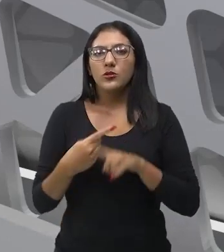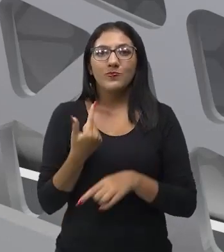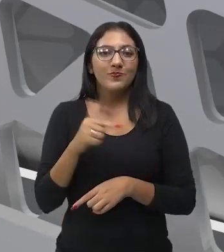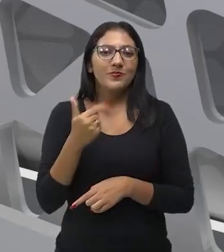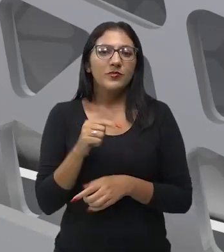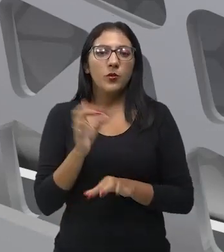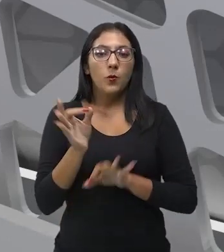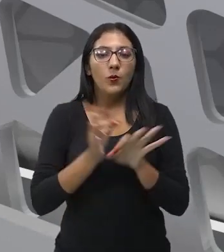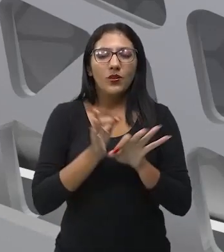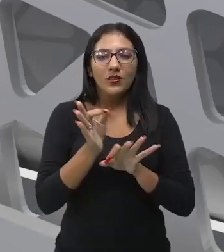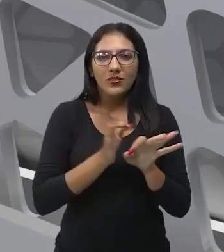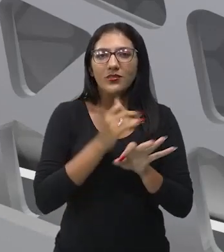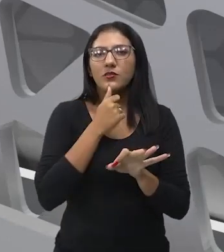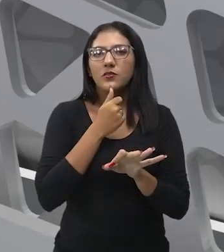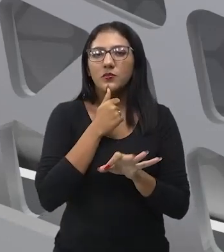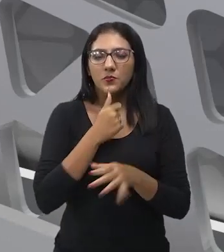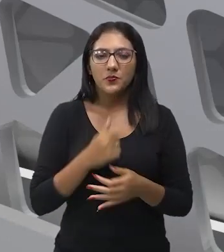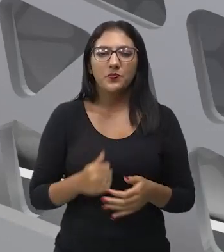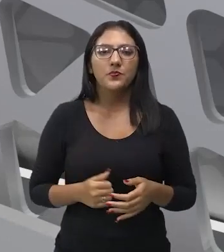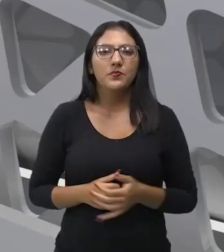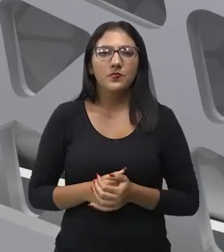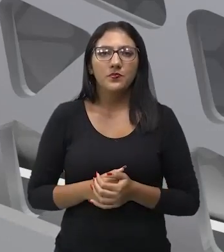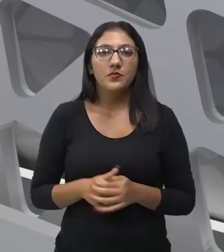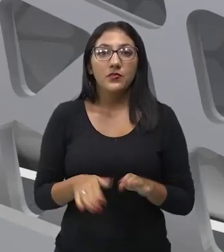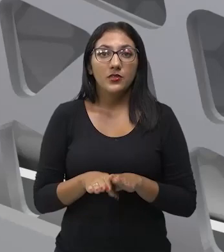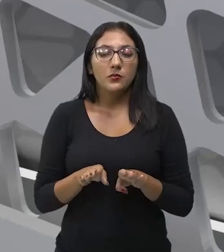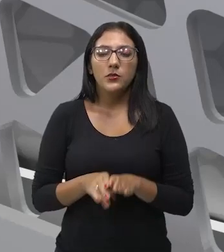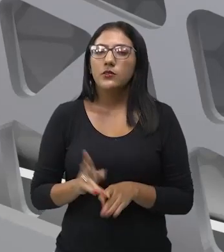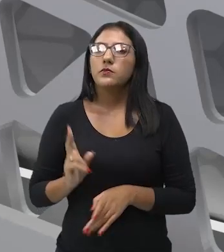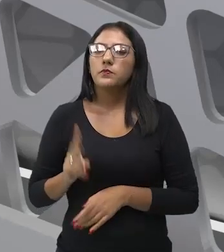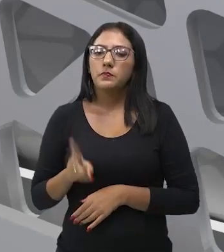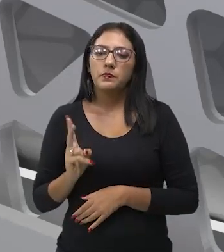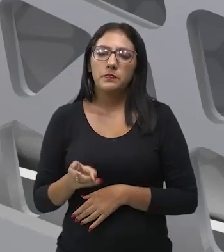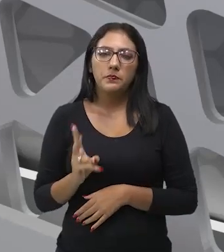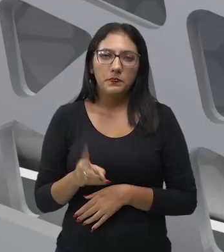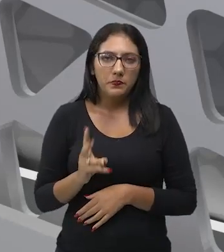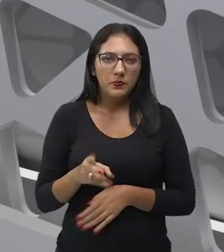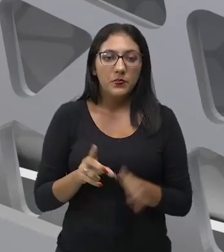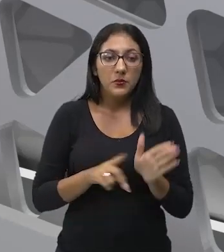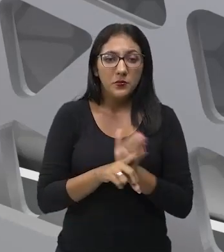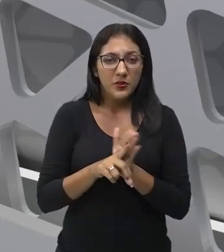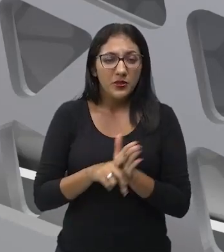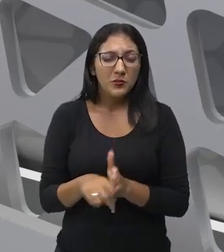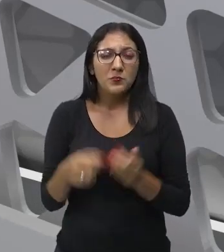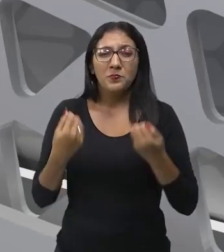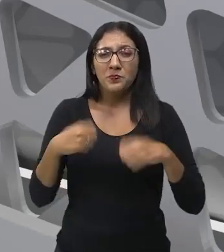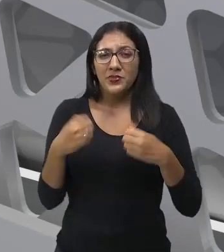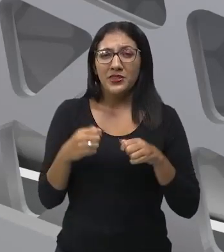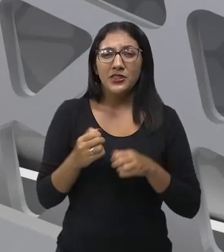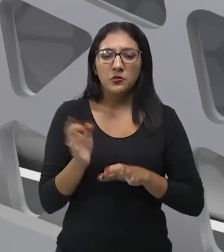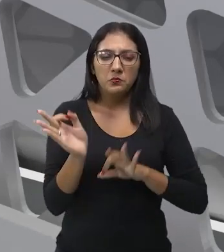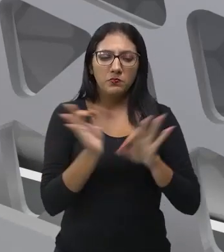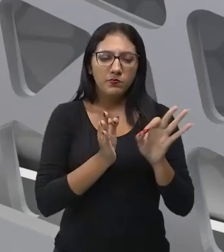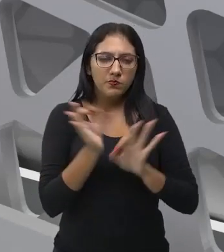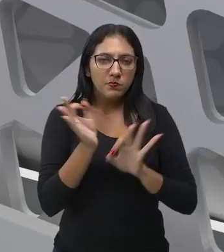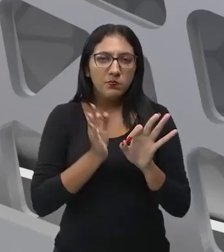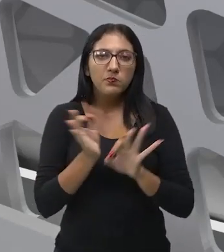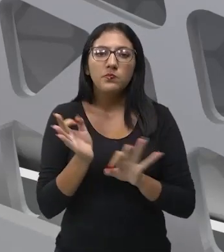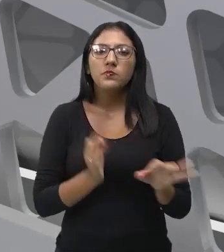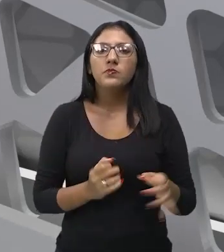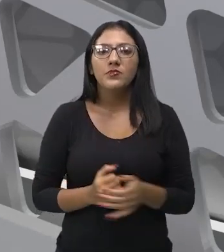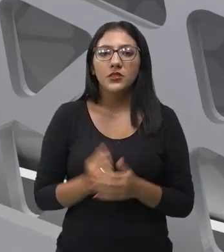organizados, tá bom? E em toda a pesquisa é importante organizar os dados, tá legal?